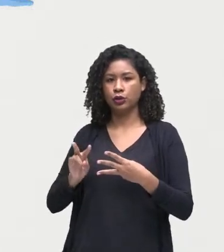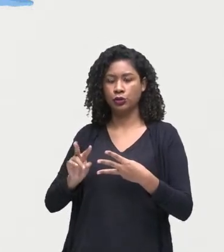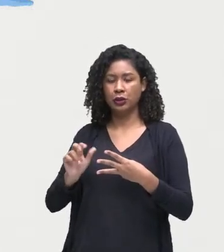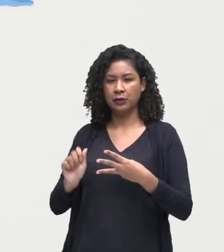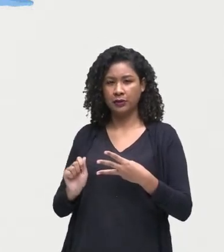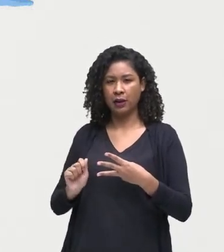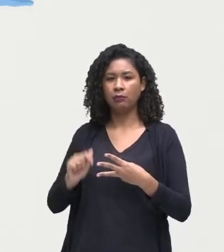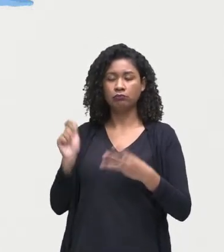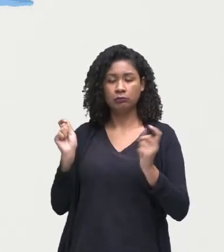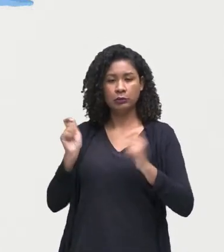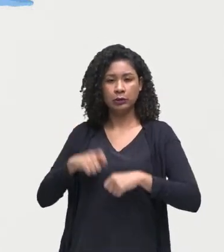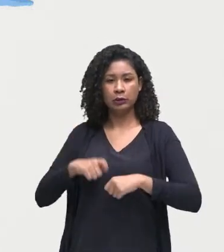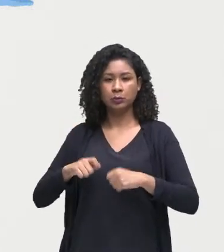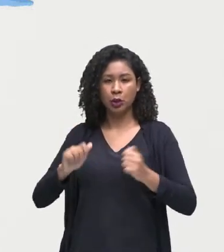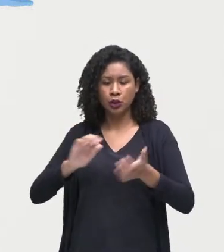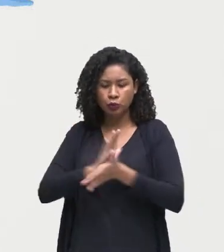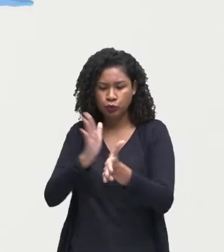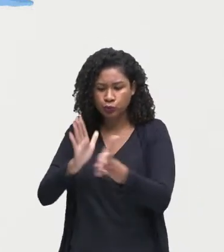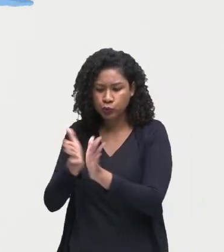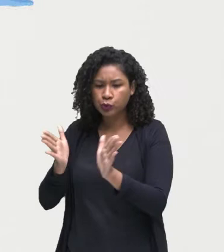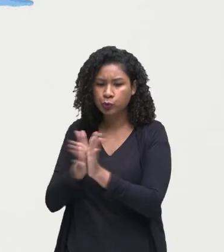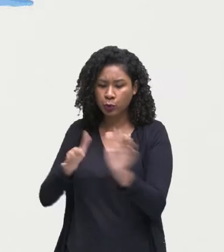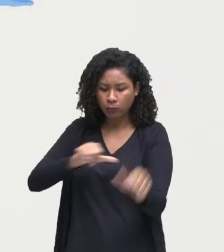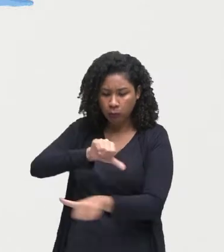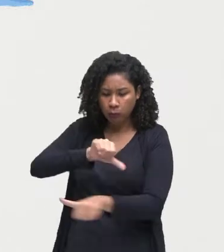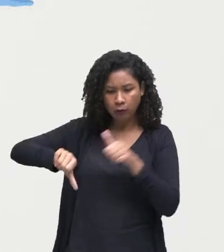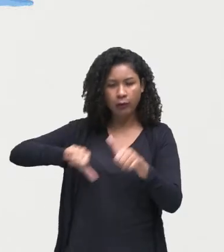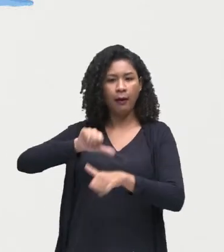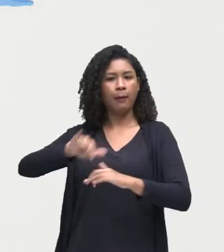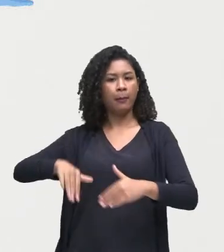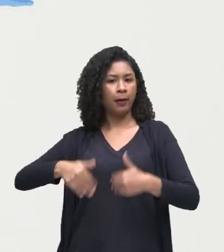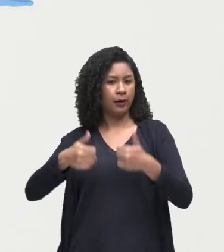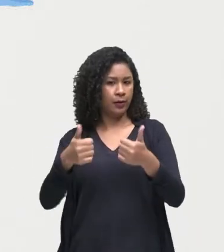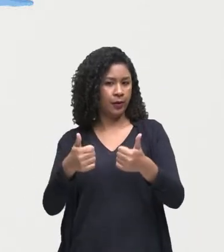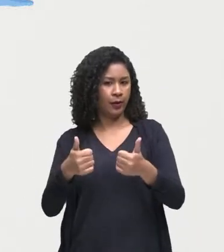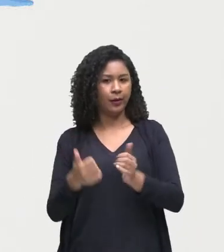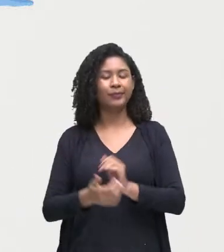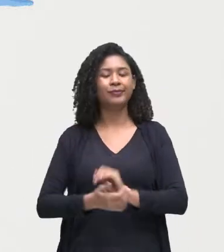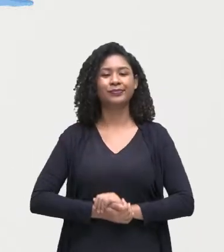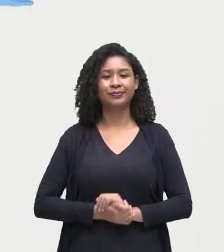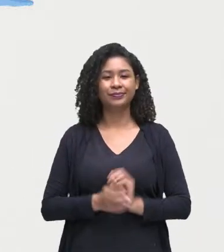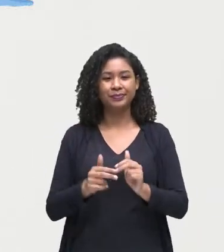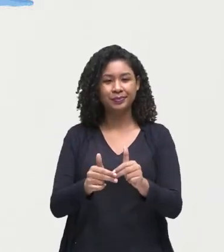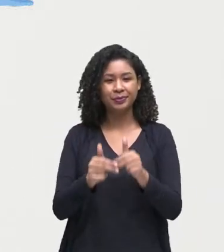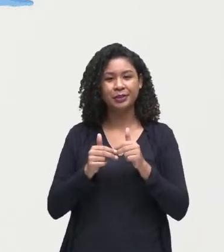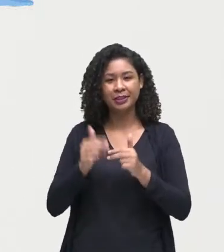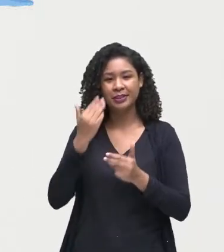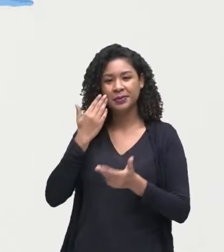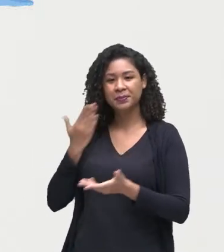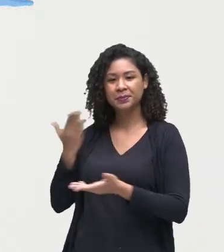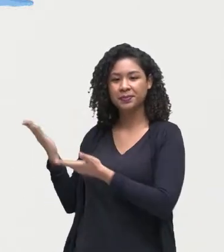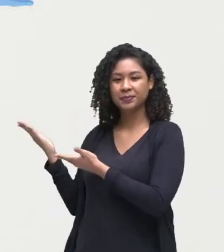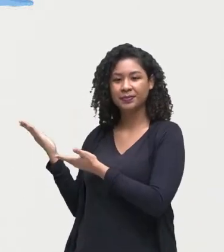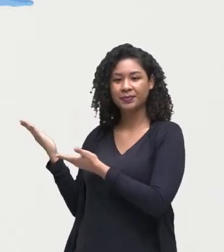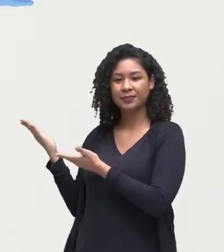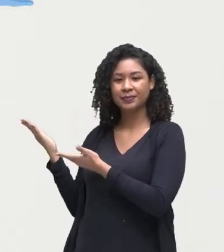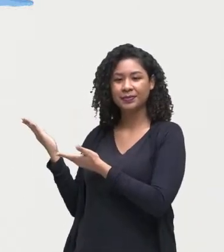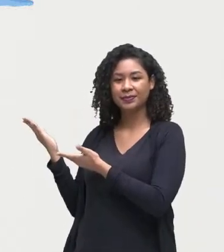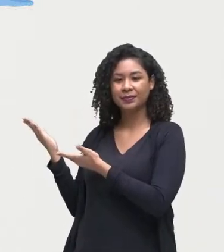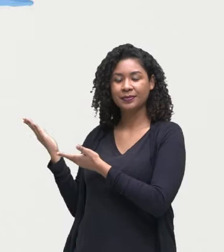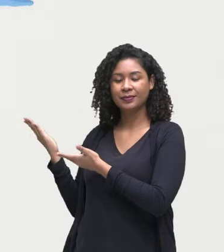Enquanto que um Deus cria, o outro preserva e o outro destrói